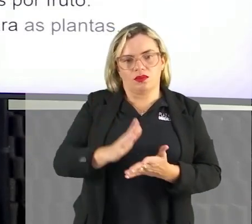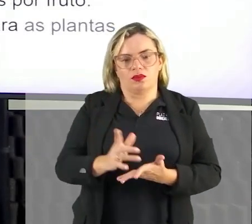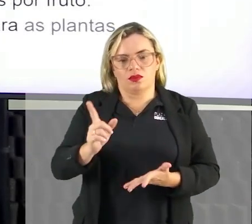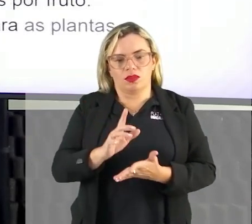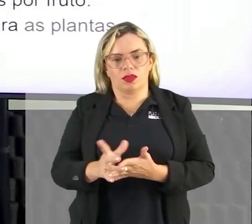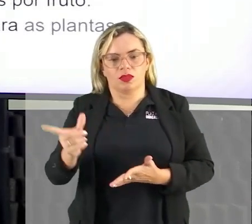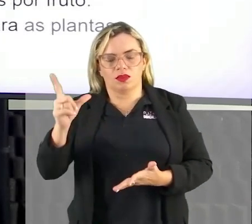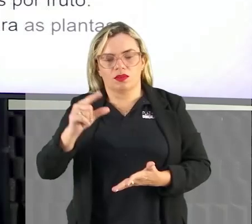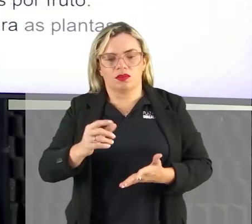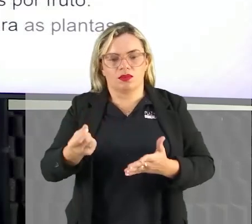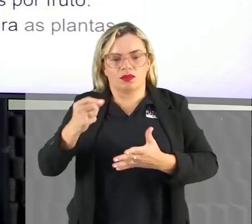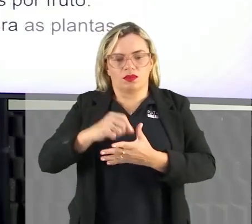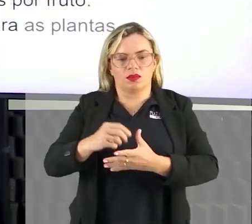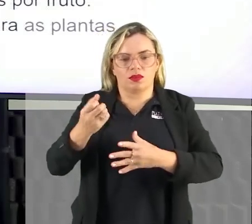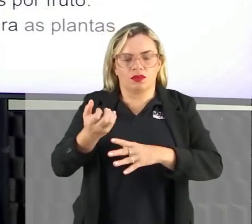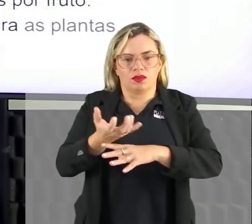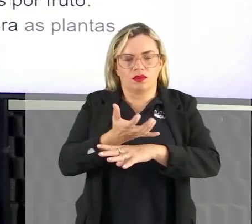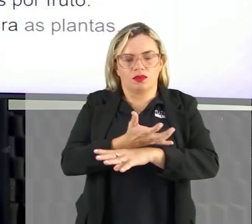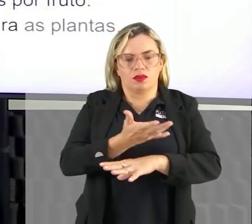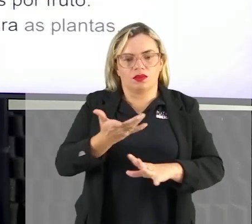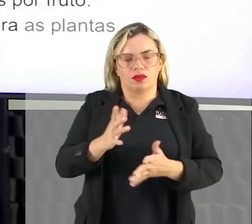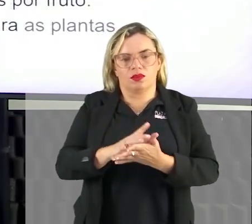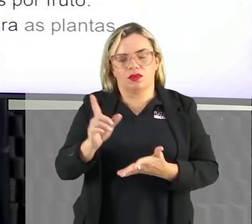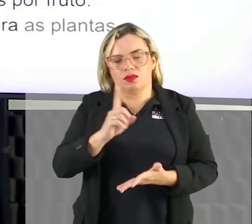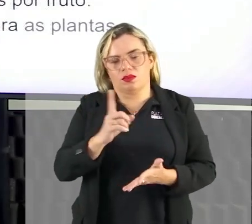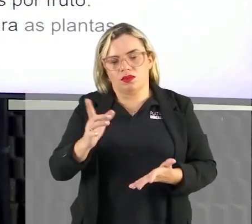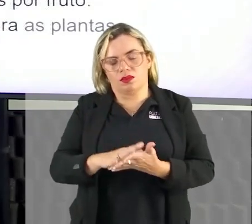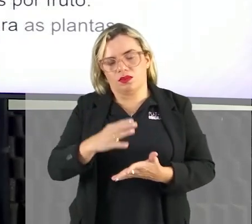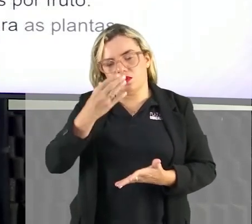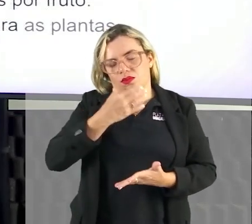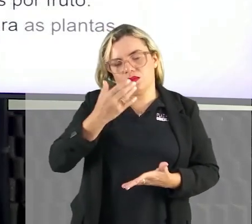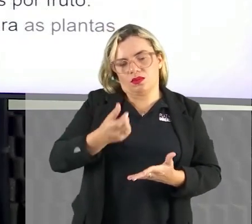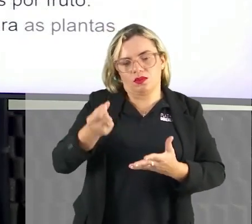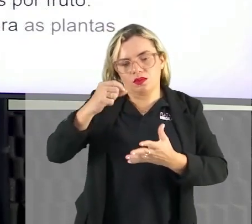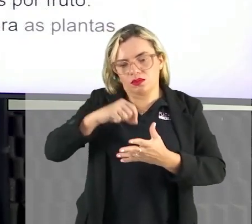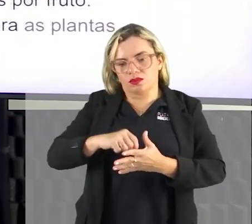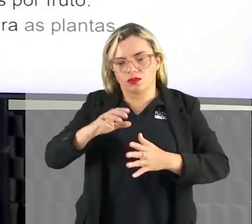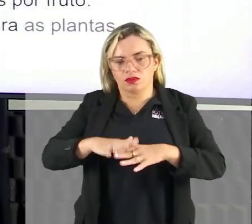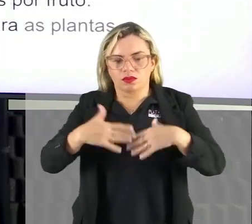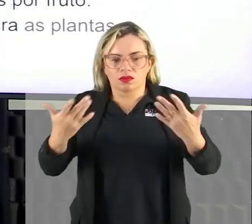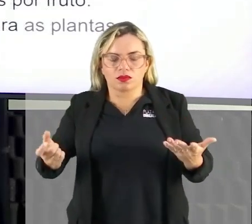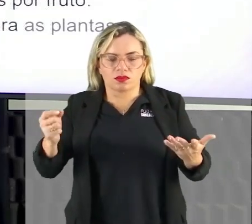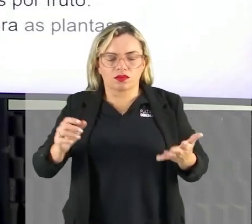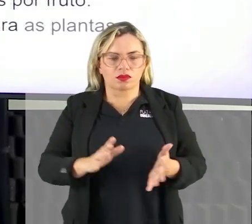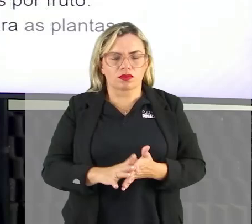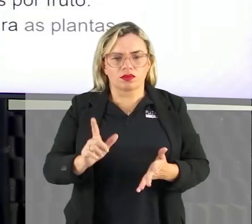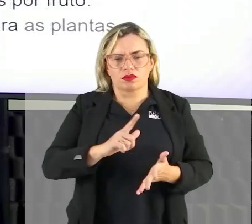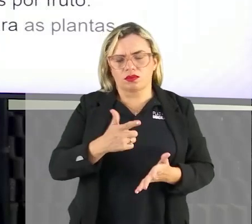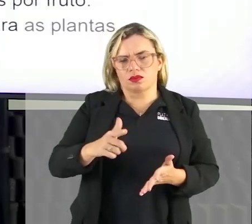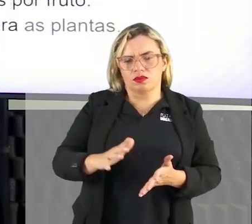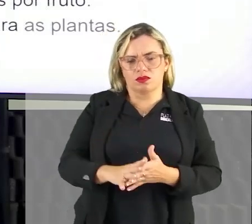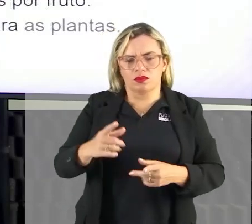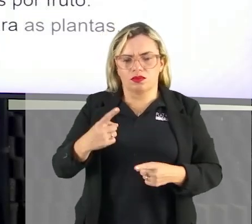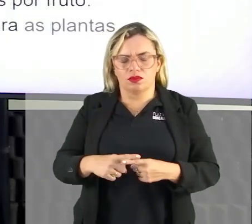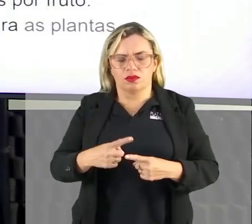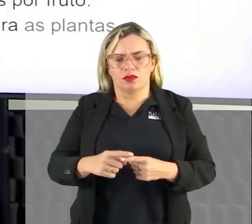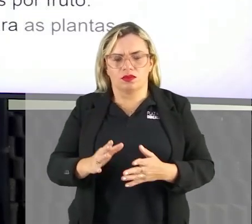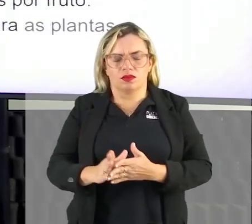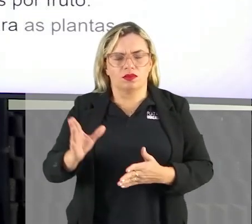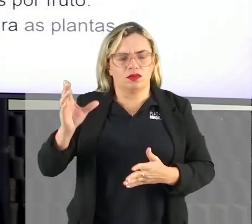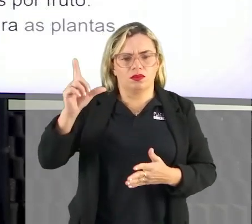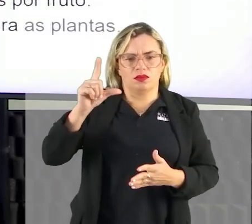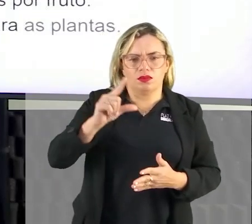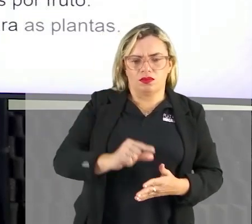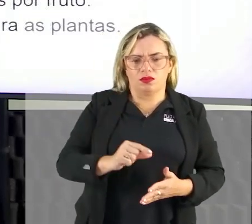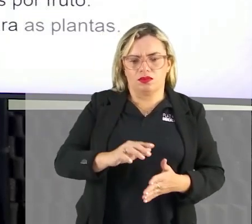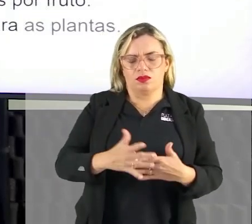tem porquê, ela está mexendo com fruto, com a semente, não tem porquê ela ter levado a redução do tamanho